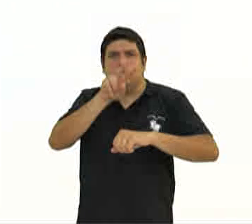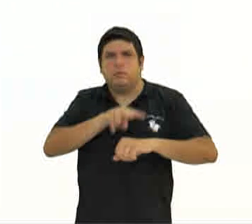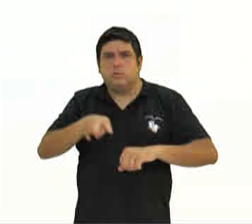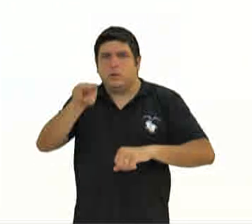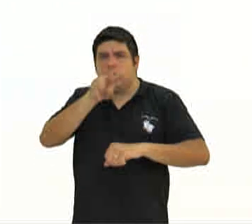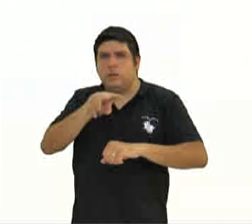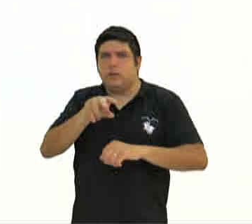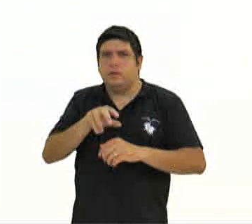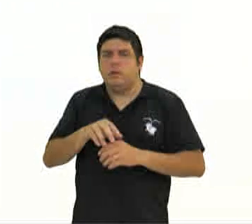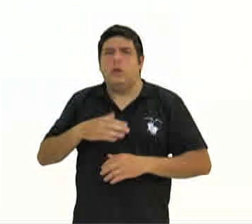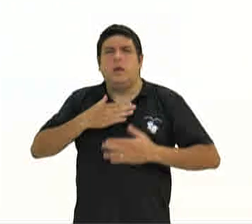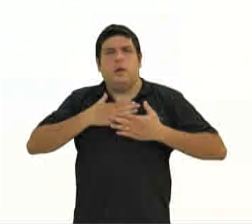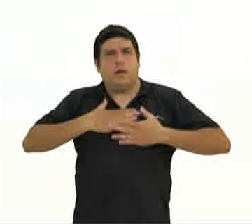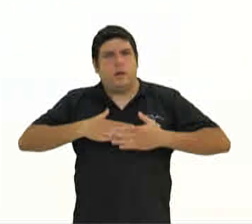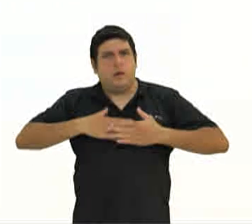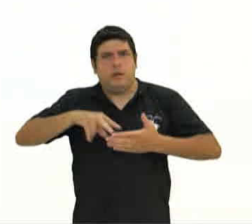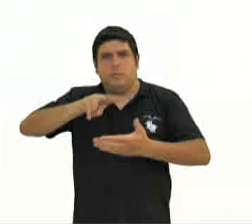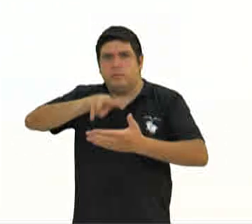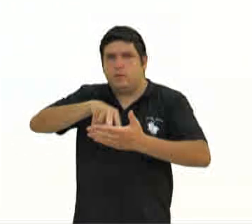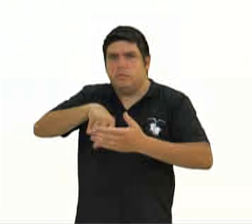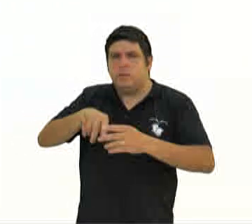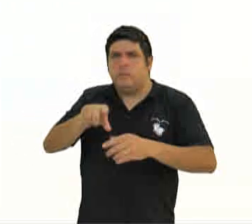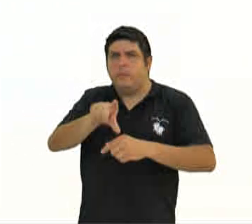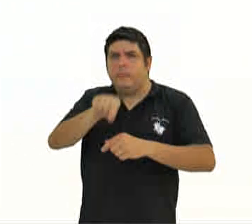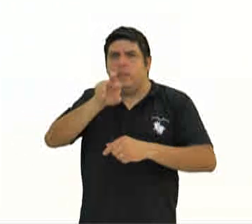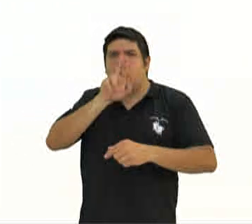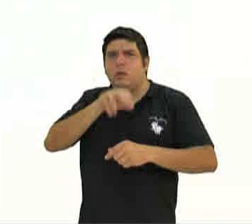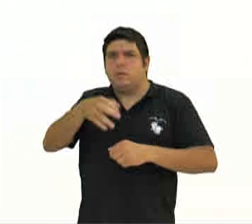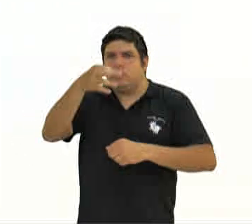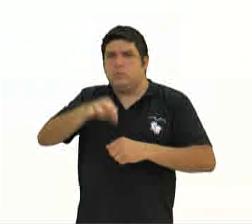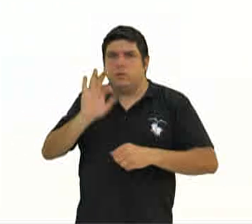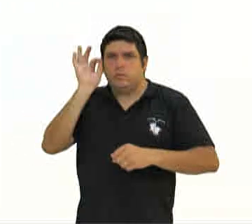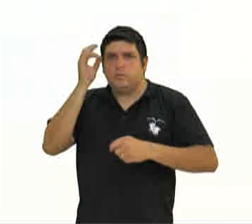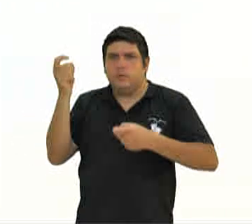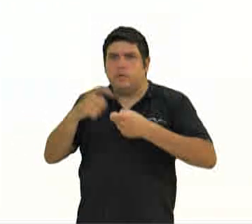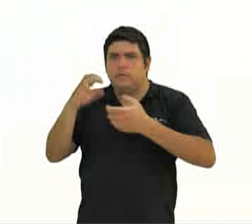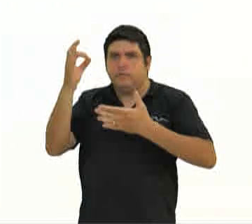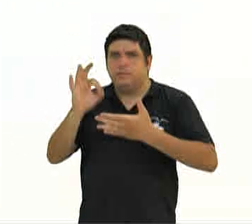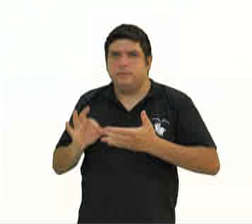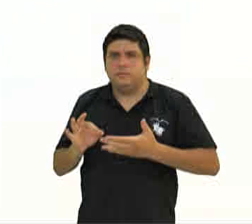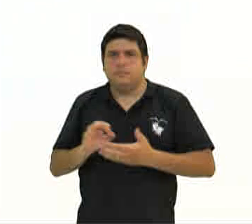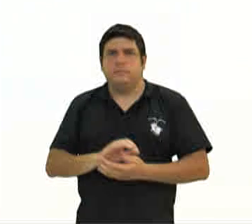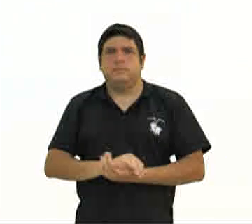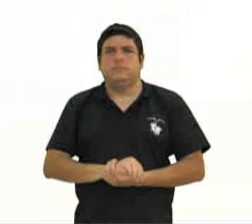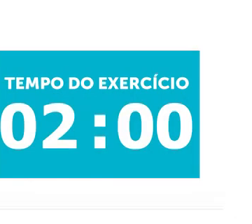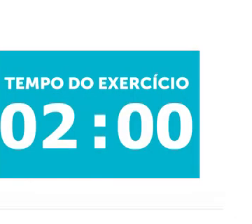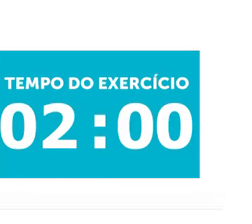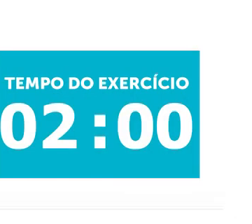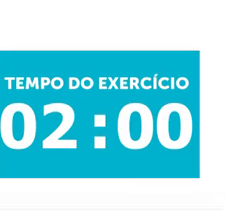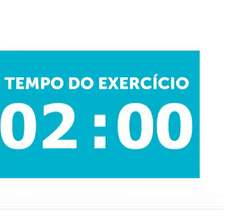alternativas. Leiam com calma, marquem a resposta correta e eu já volto para a gente poder conferir.